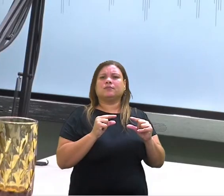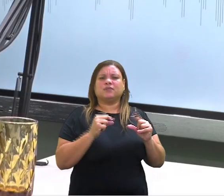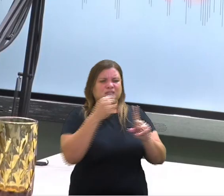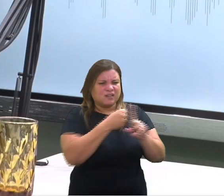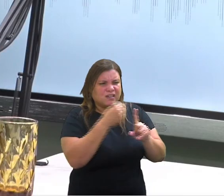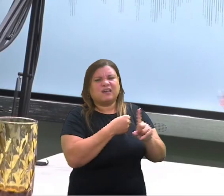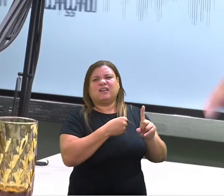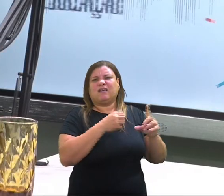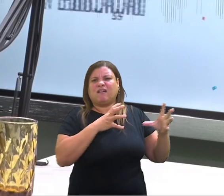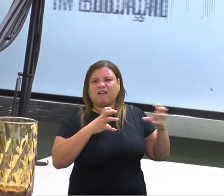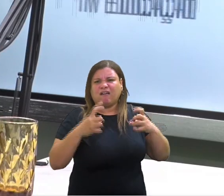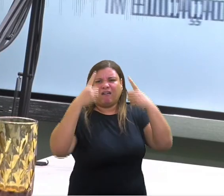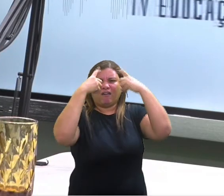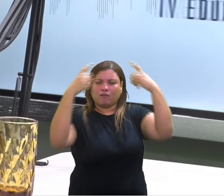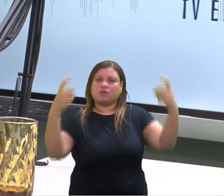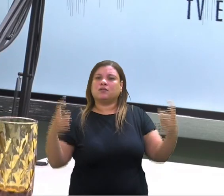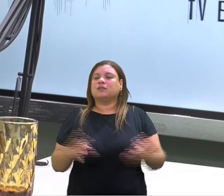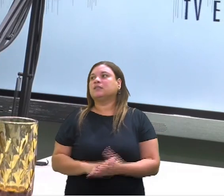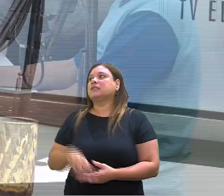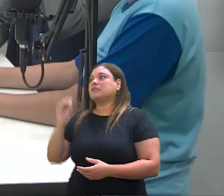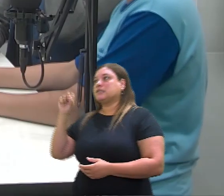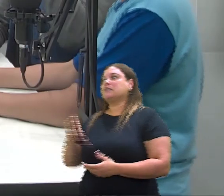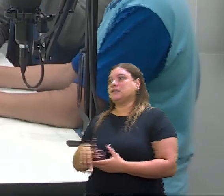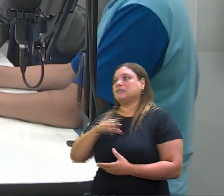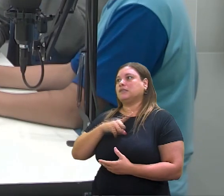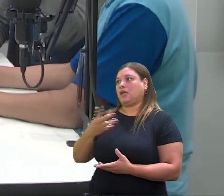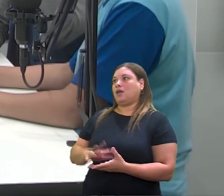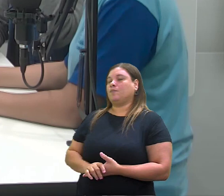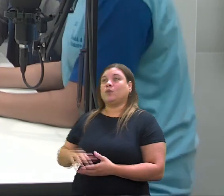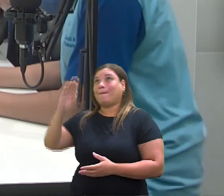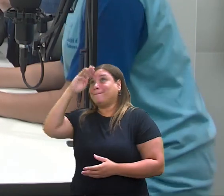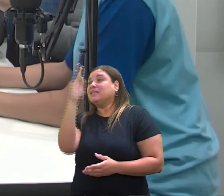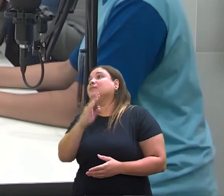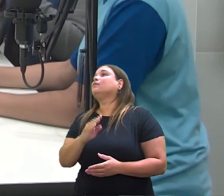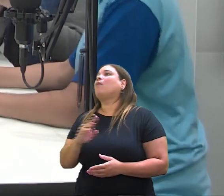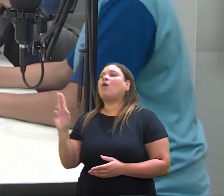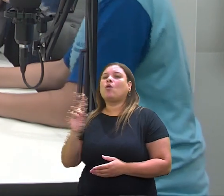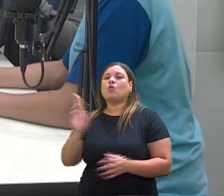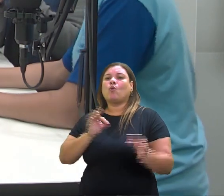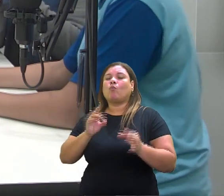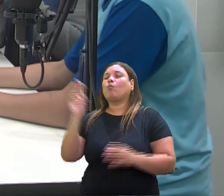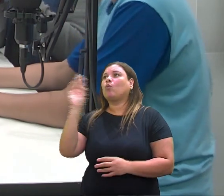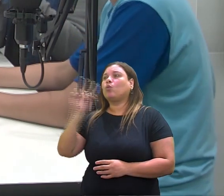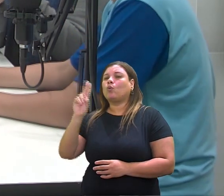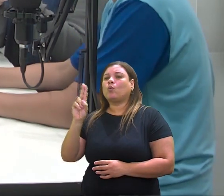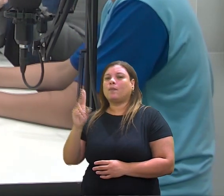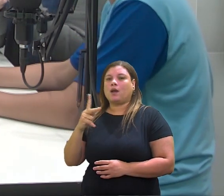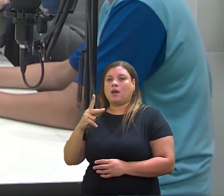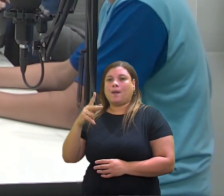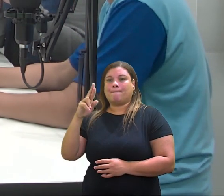Polícia Militar é o PROERD, né? É importantíssimo. Ele combate diretamente o uso, consumo e venda